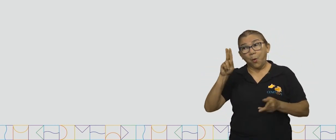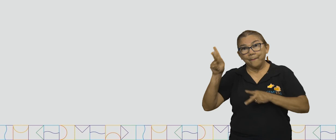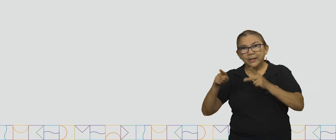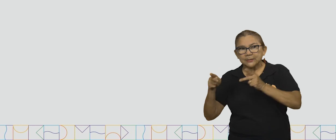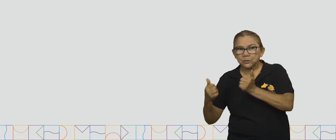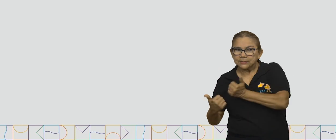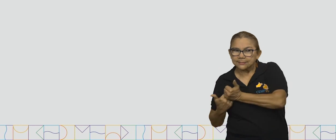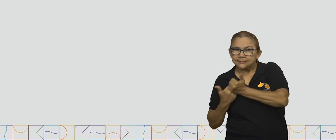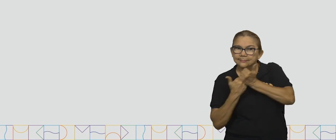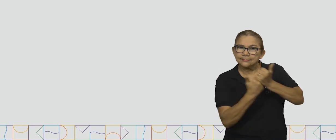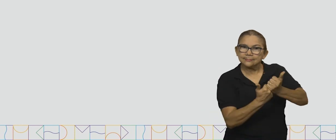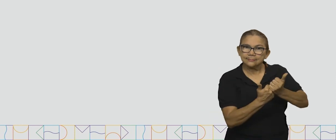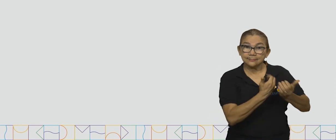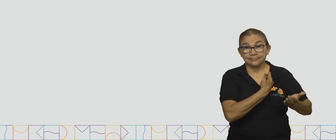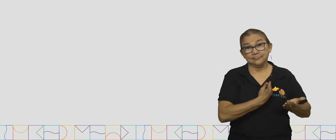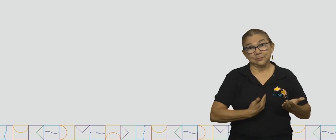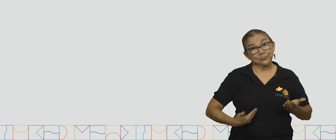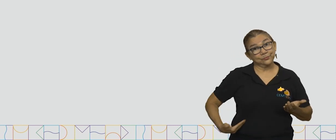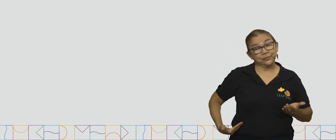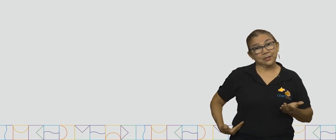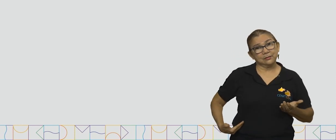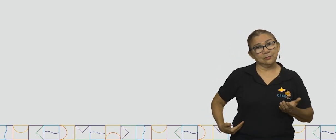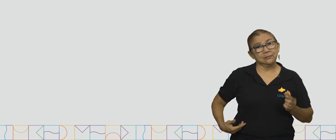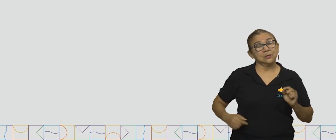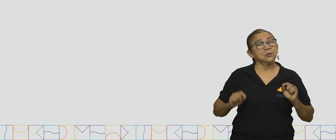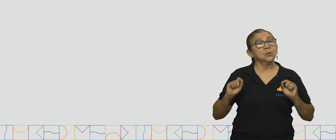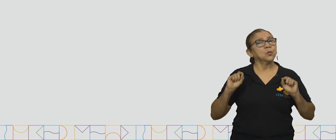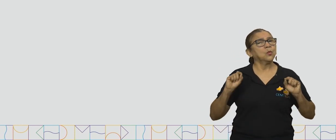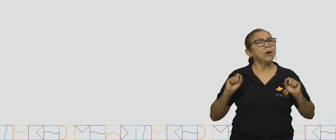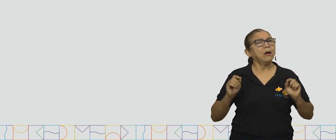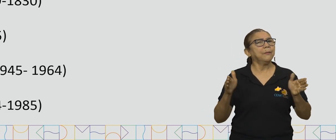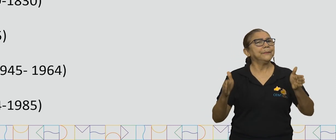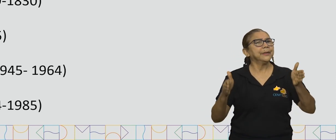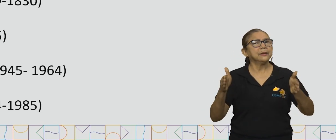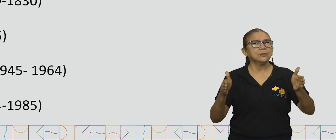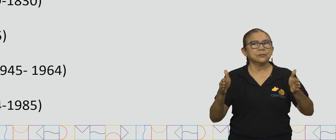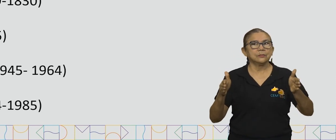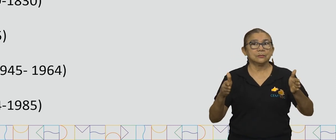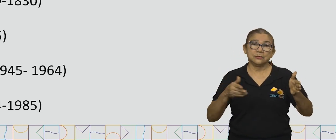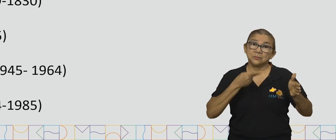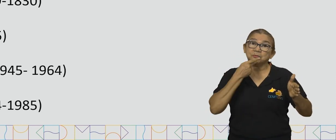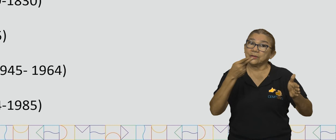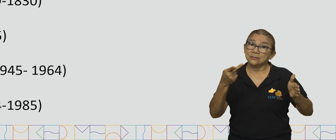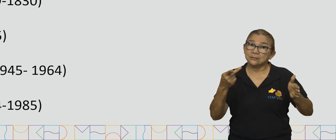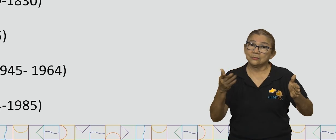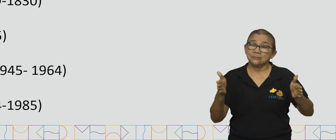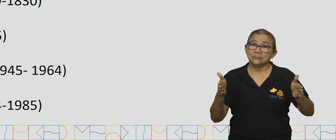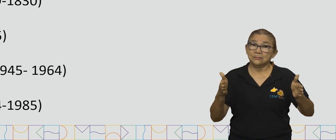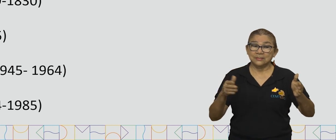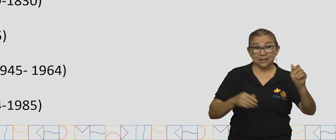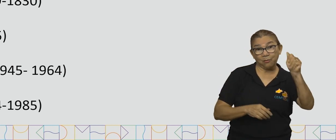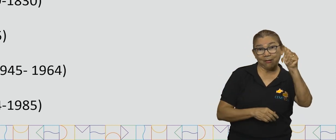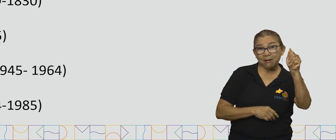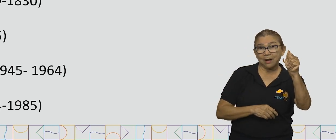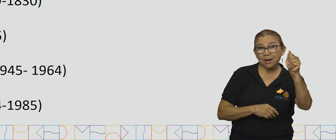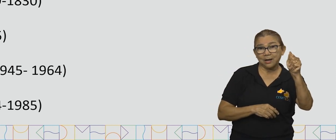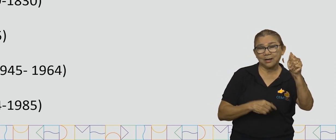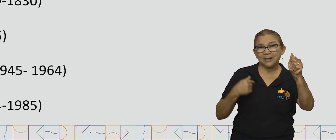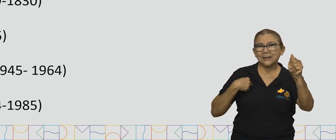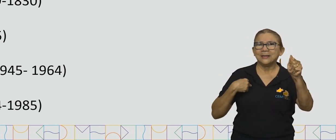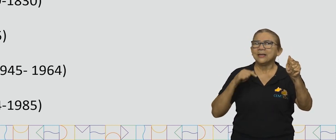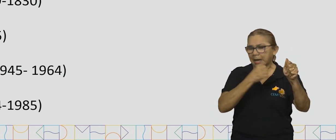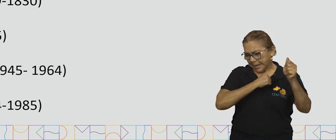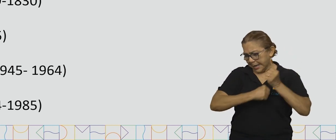pelo governo. Estamos falando de qual período da República? Alternativa A, a República